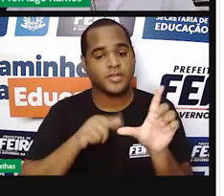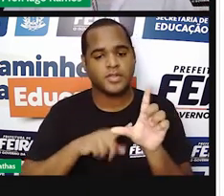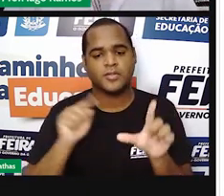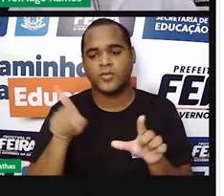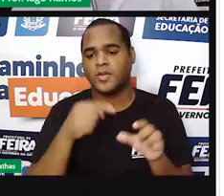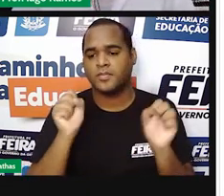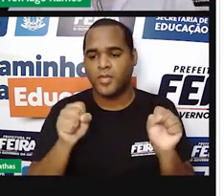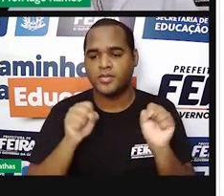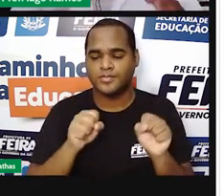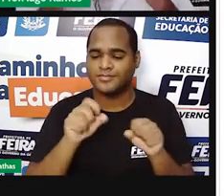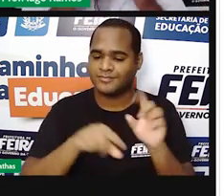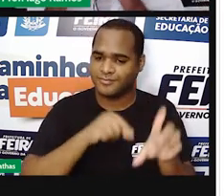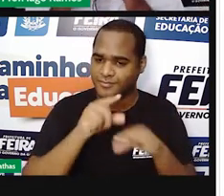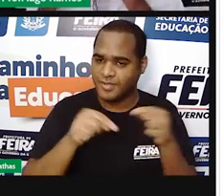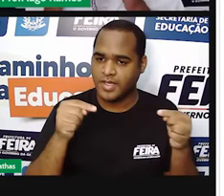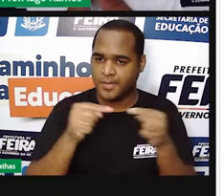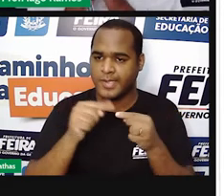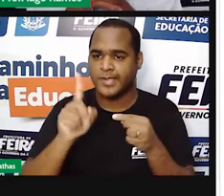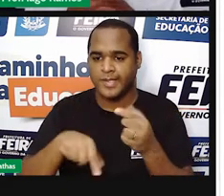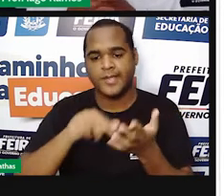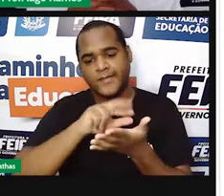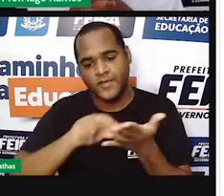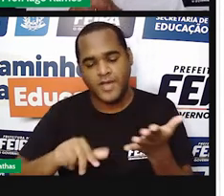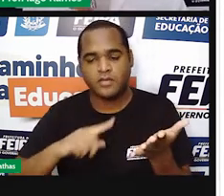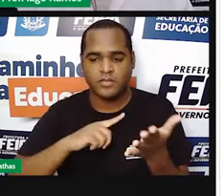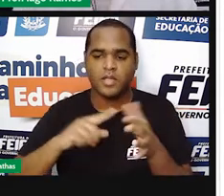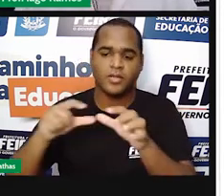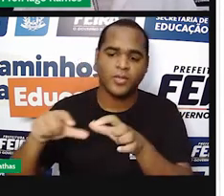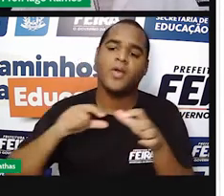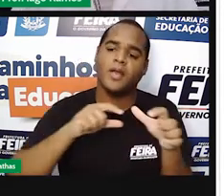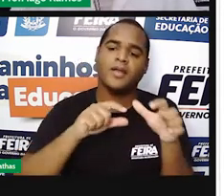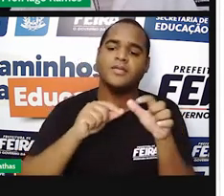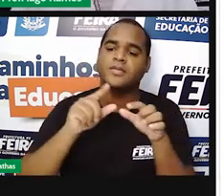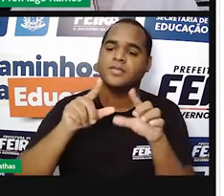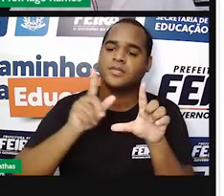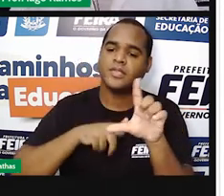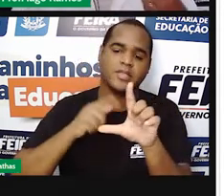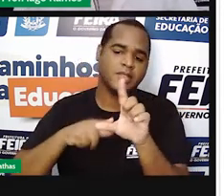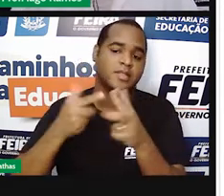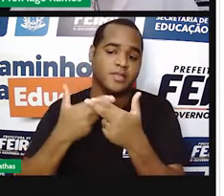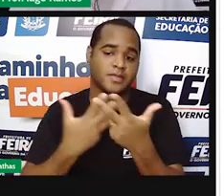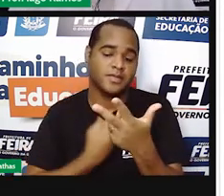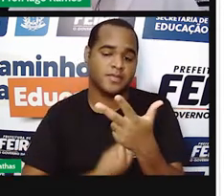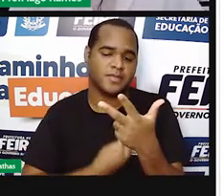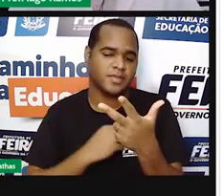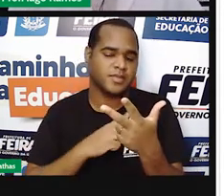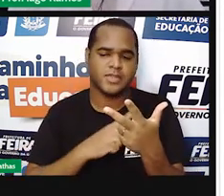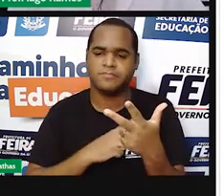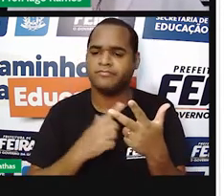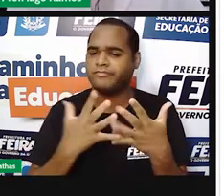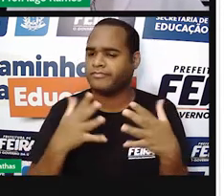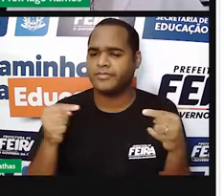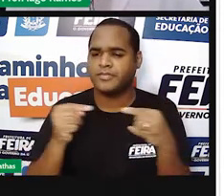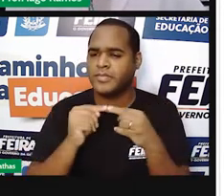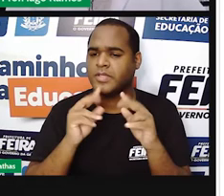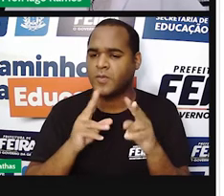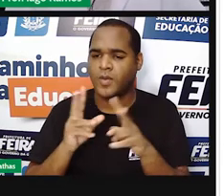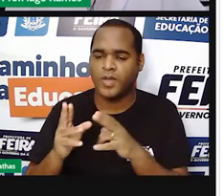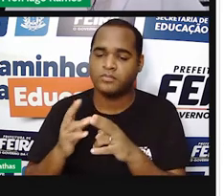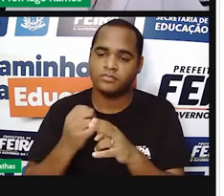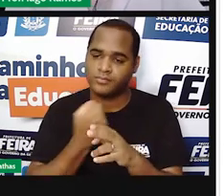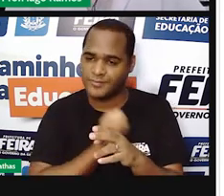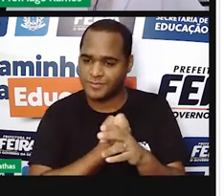que a gente pode estar escolhendo para ocupar aqueles lugares que as letras estão ali da mesma forma em relação